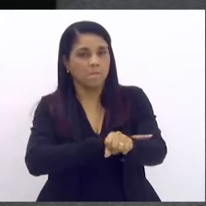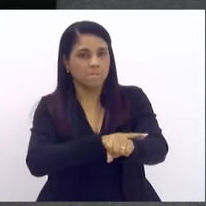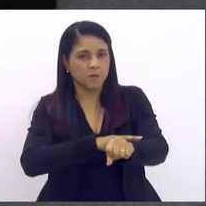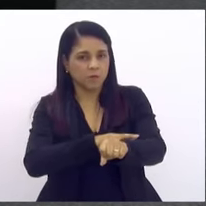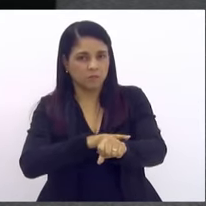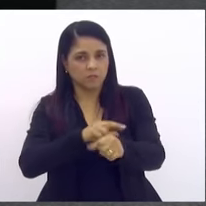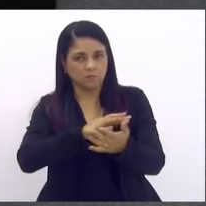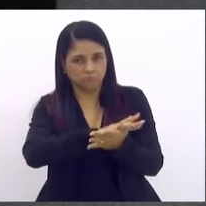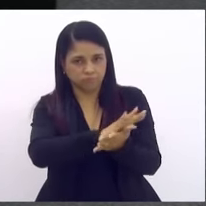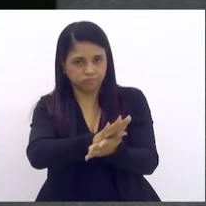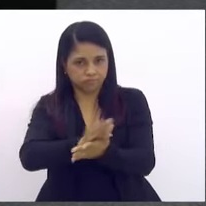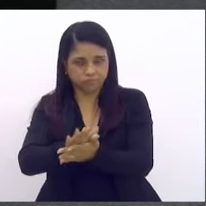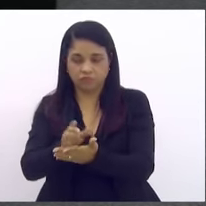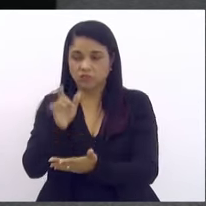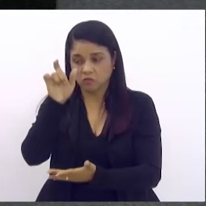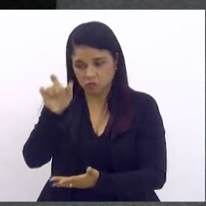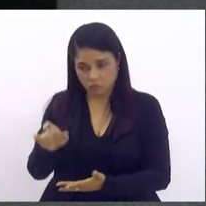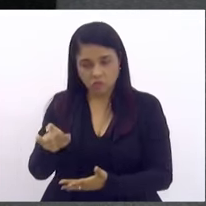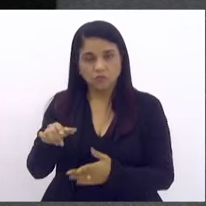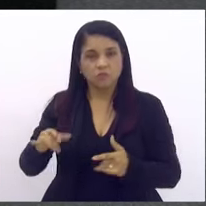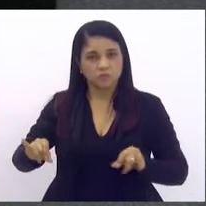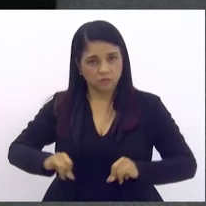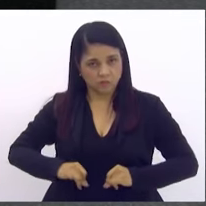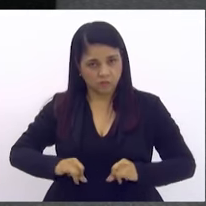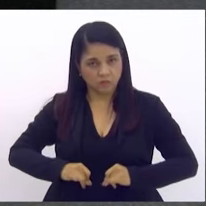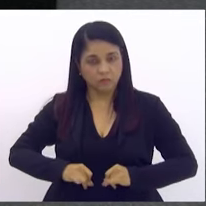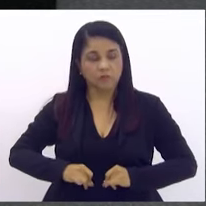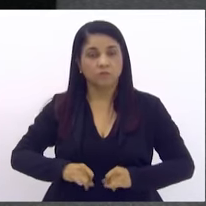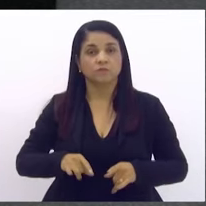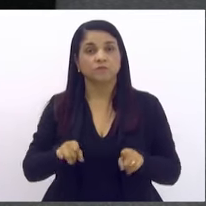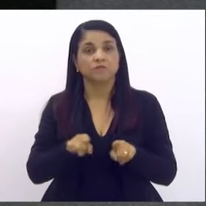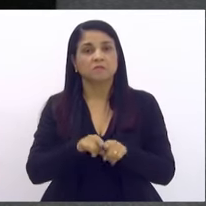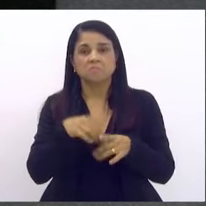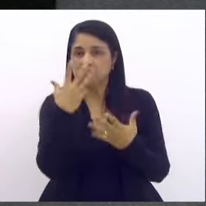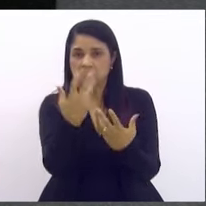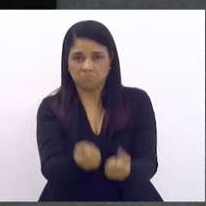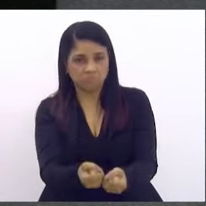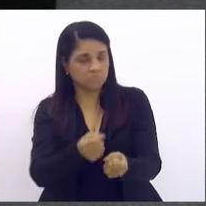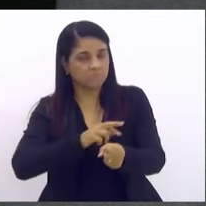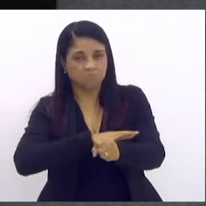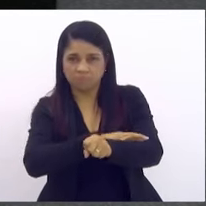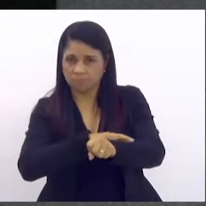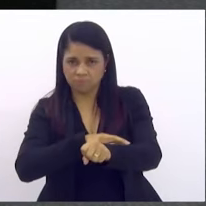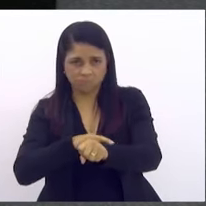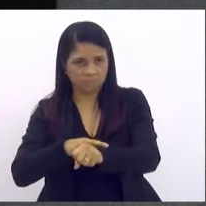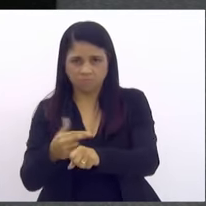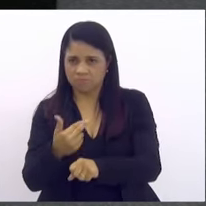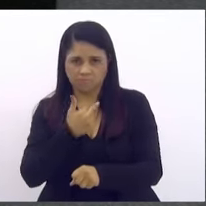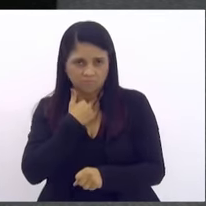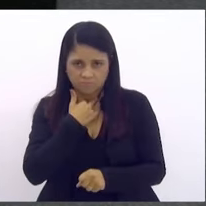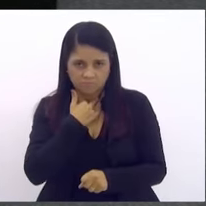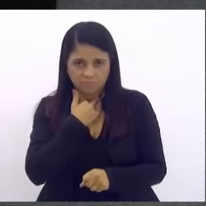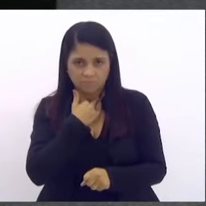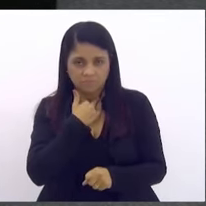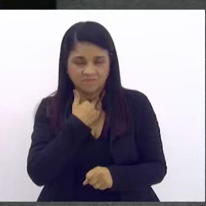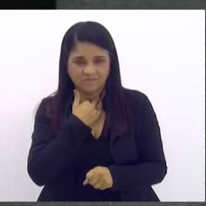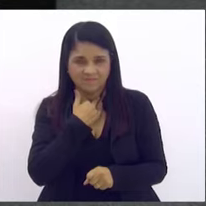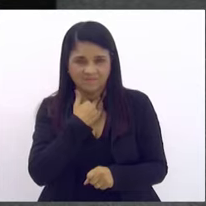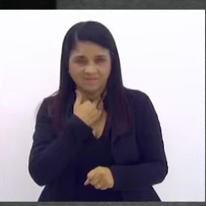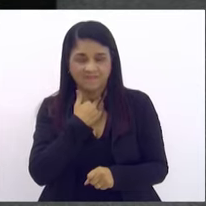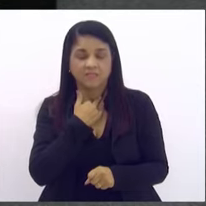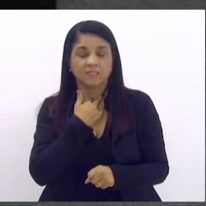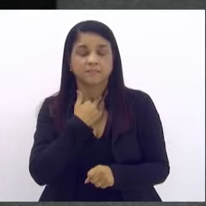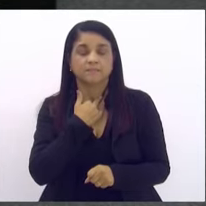sofrido por vossa excelência nós não podemos tolerar o racismo em nenhuma nenhuma situação